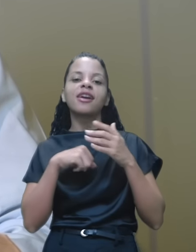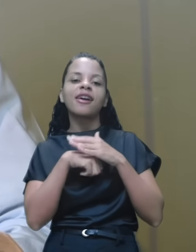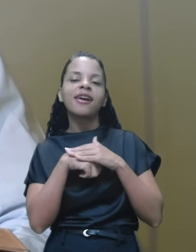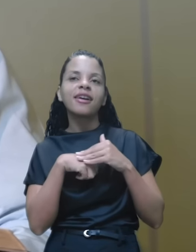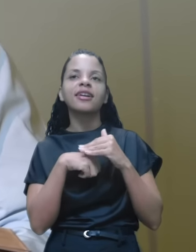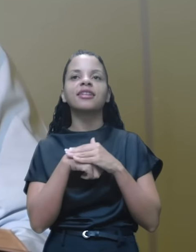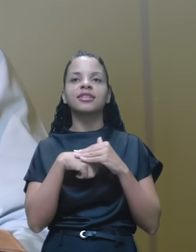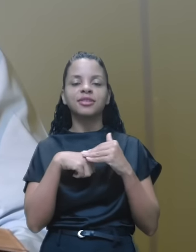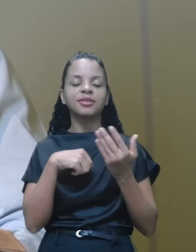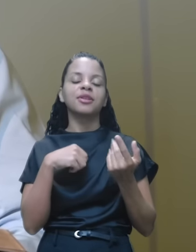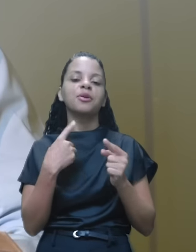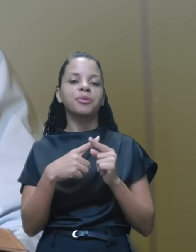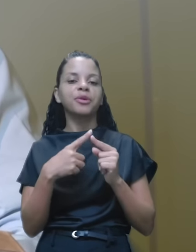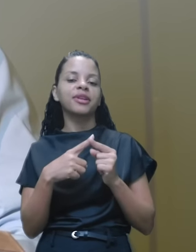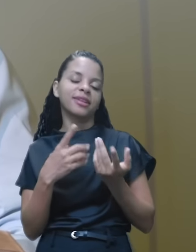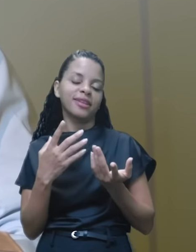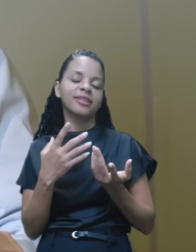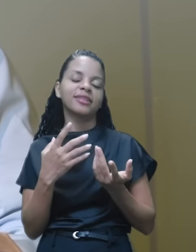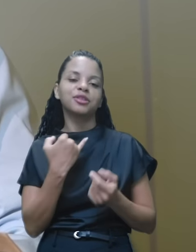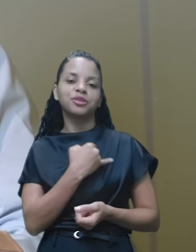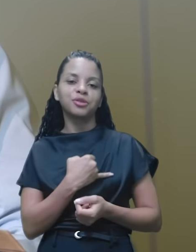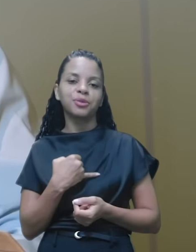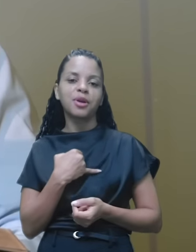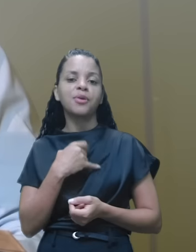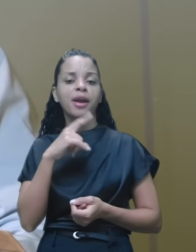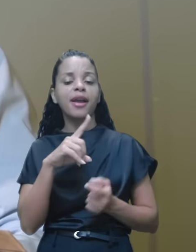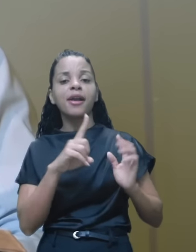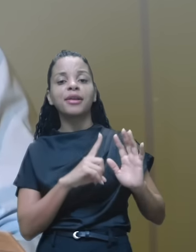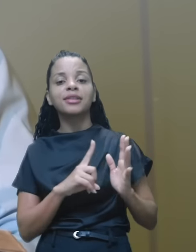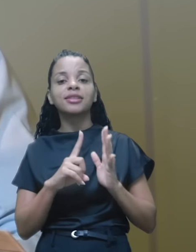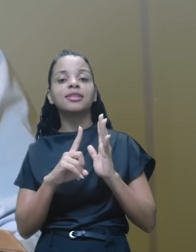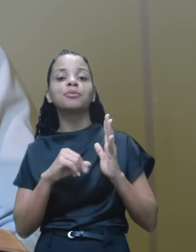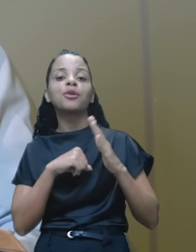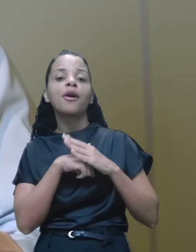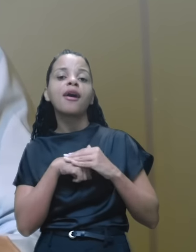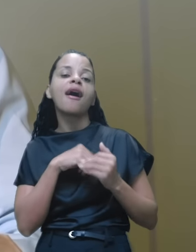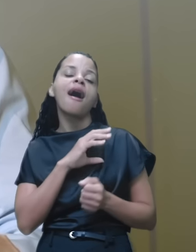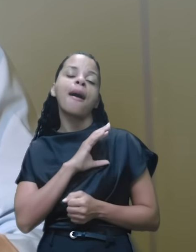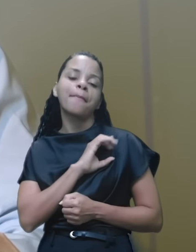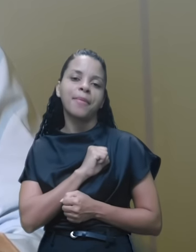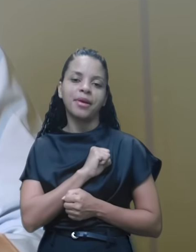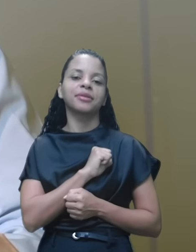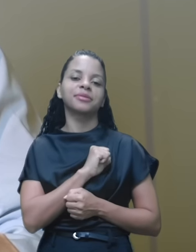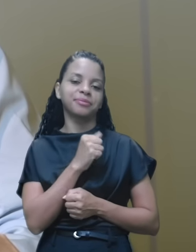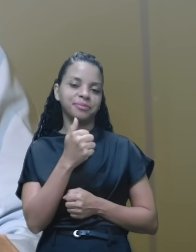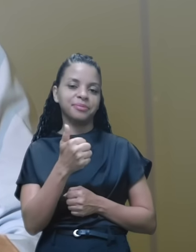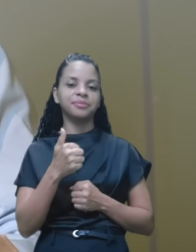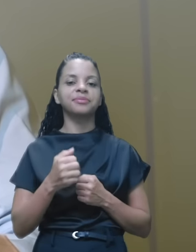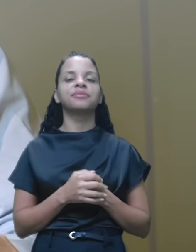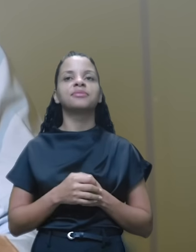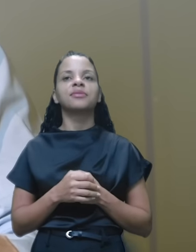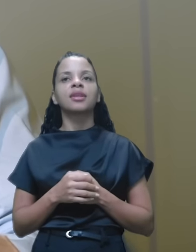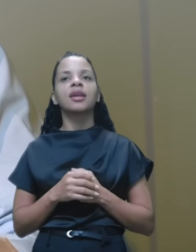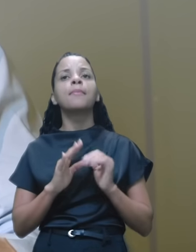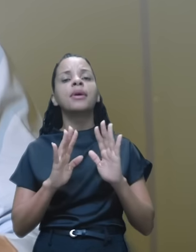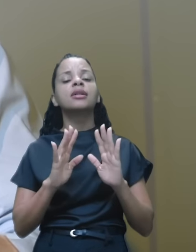Ele se intitula novamente o discípulo amado, né, ele usa essa expressão aí depois no capítulo 21,